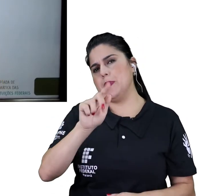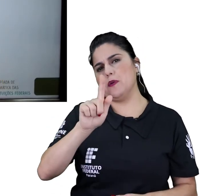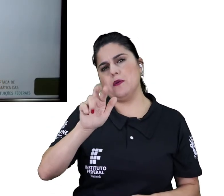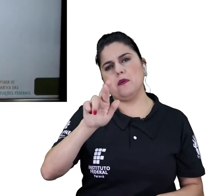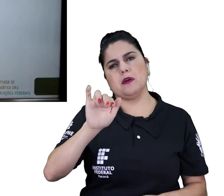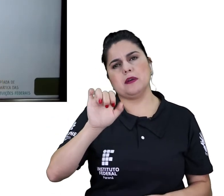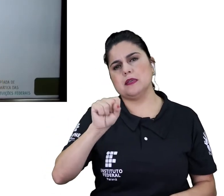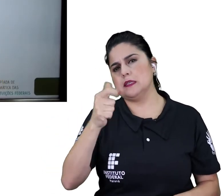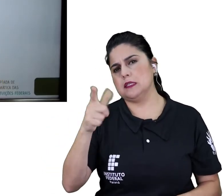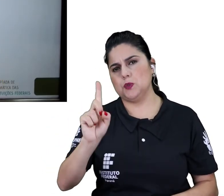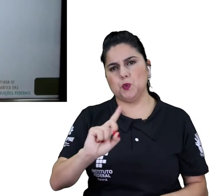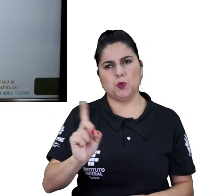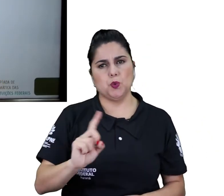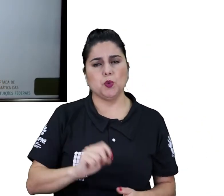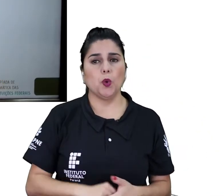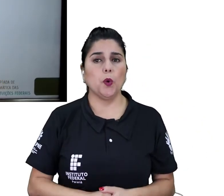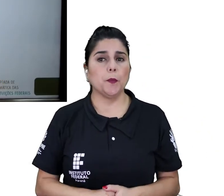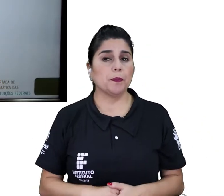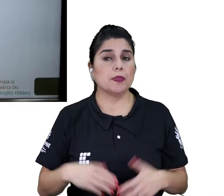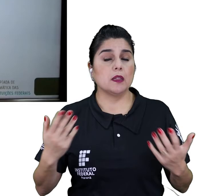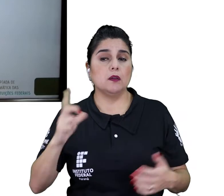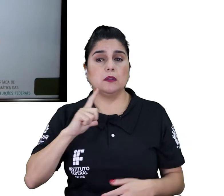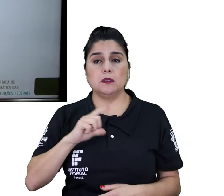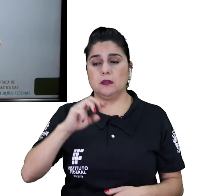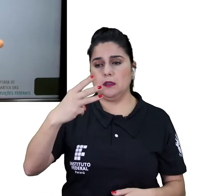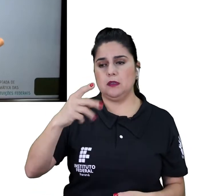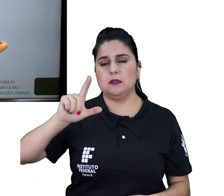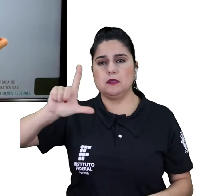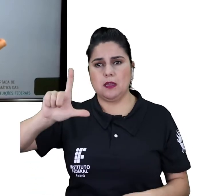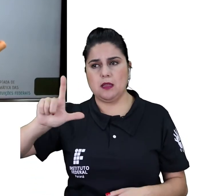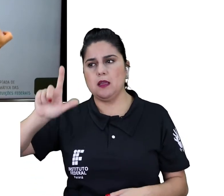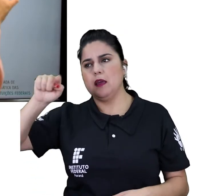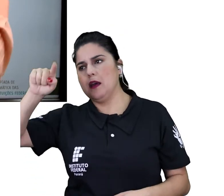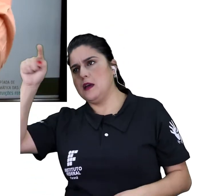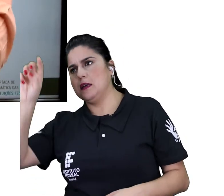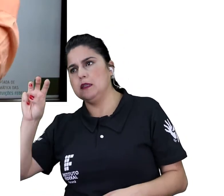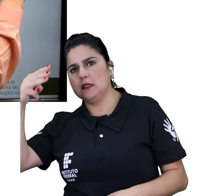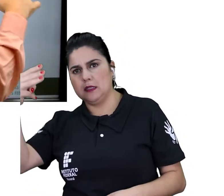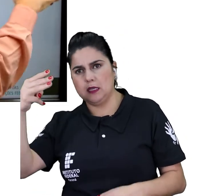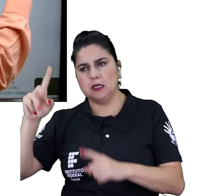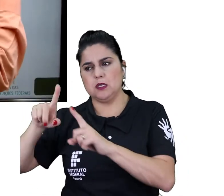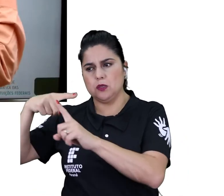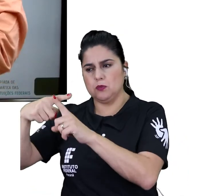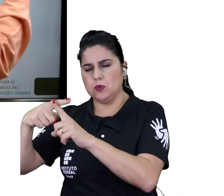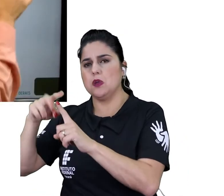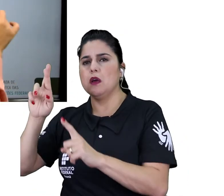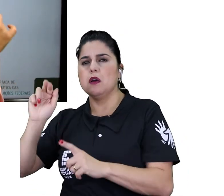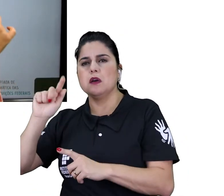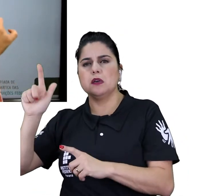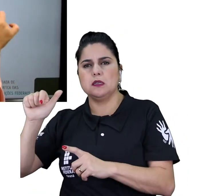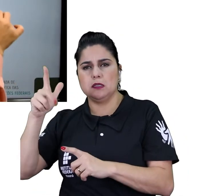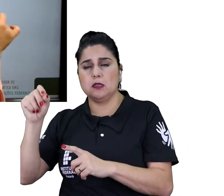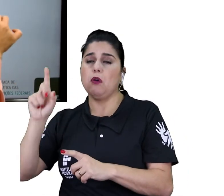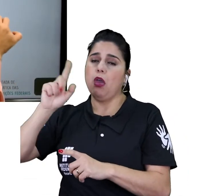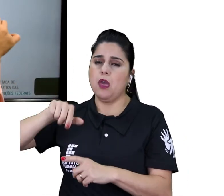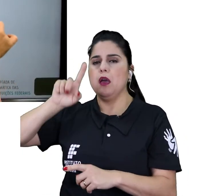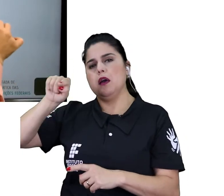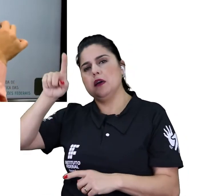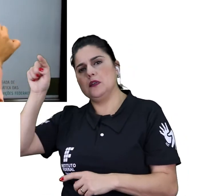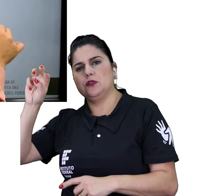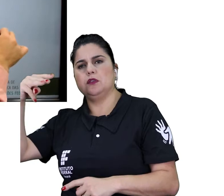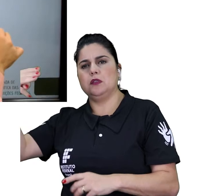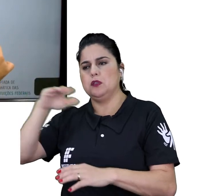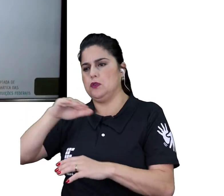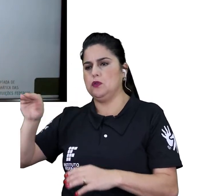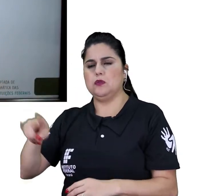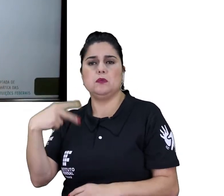sobre 2. Então eu vou ter 3L raiz de 3, vou multiplicar pela razão, que é raiz de 3